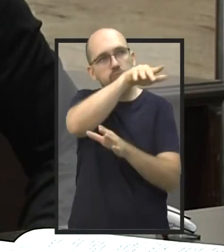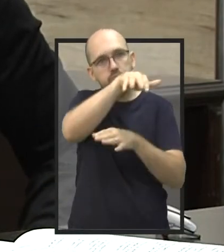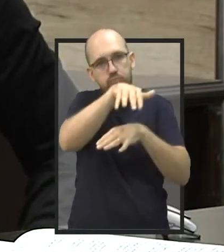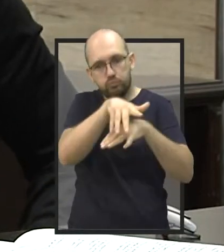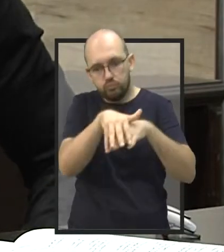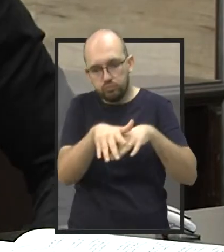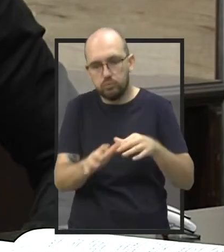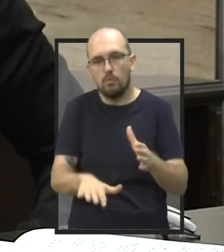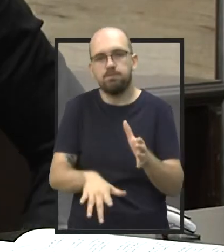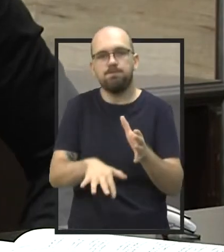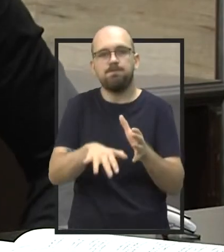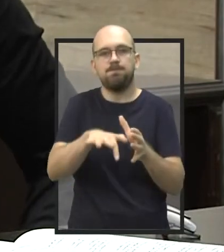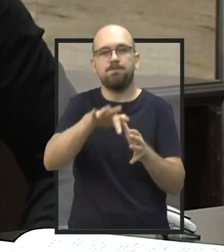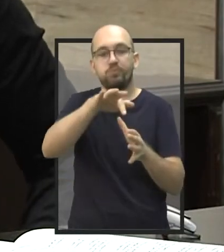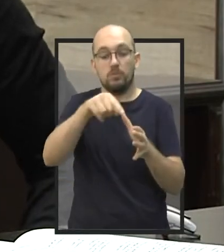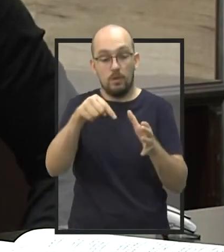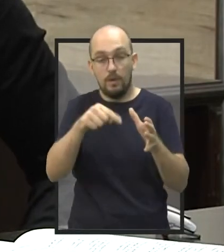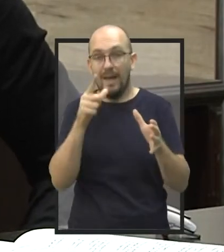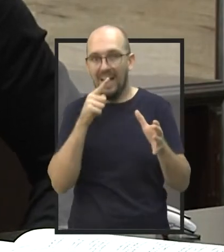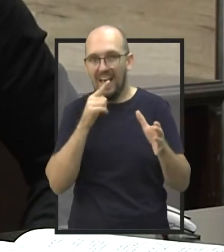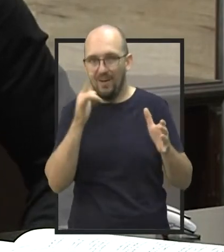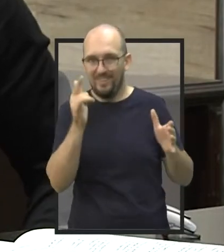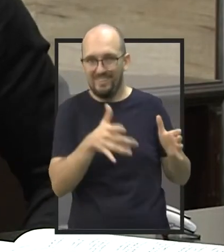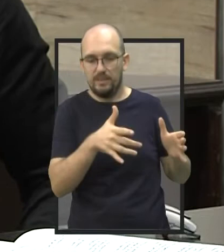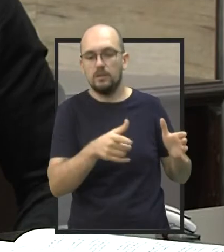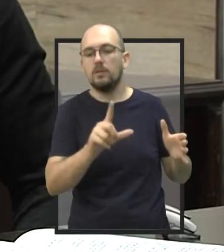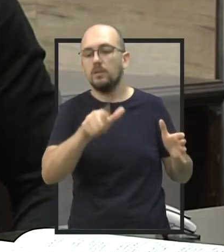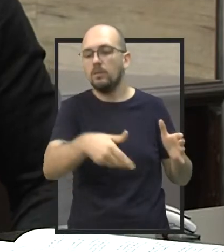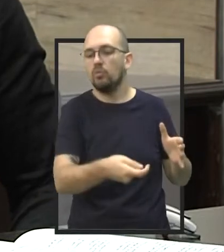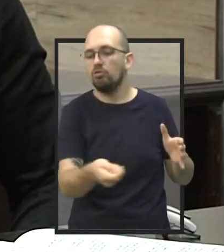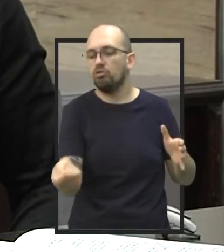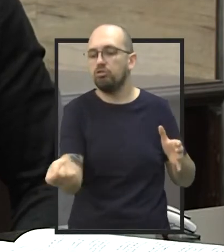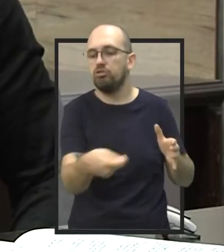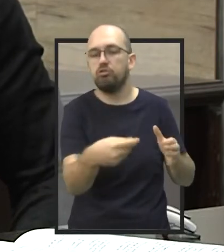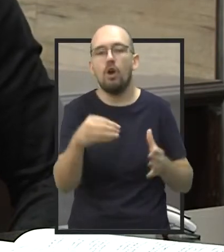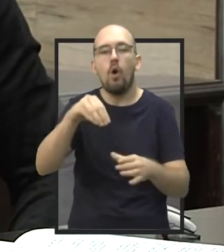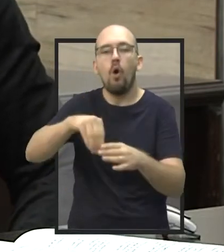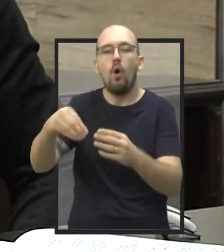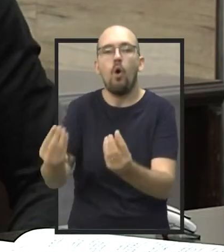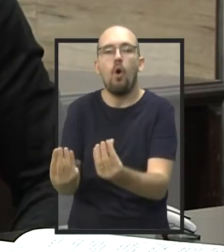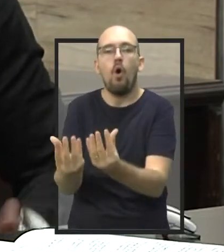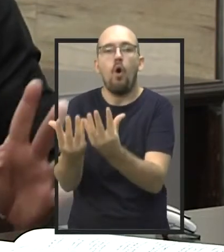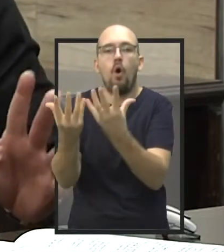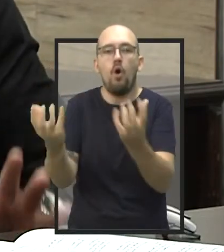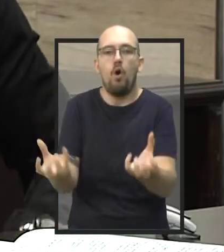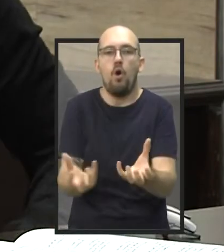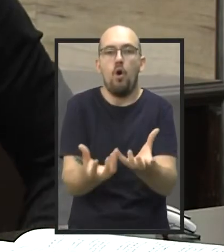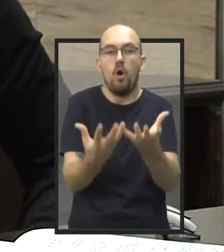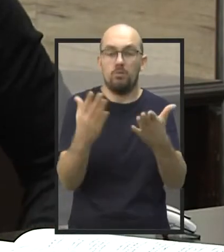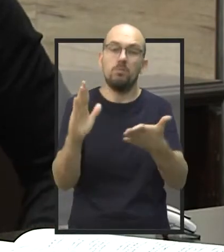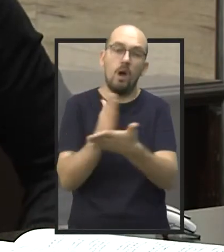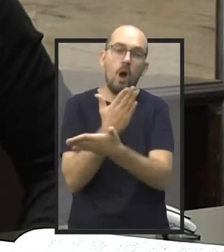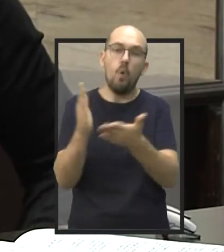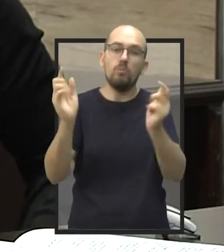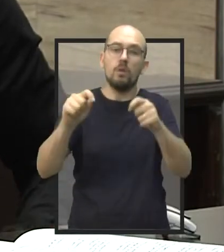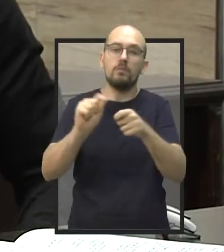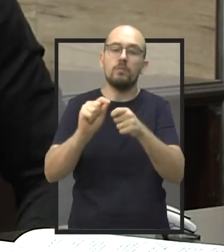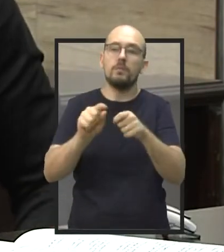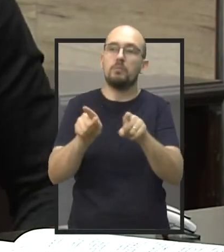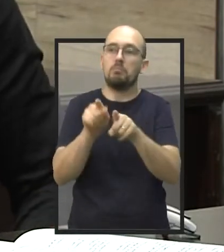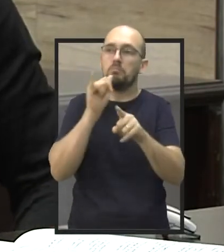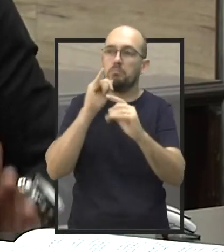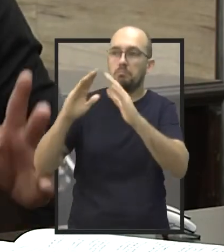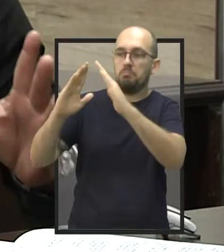igual uma horta. Se você cria essa situação, que tem muitos prédios que eles têm um espaço que dá para você pôr uma calha, pode ser usada, e